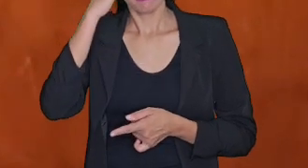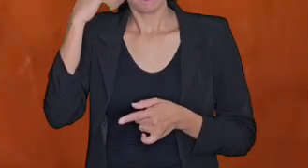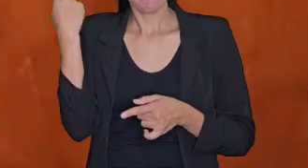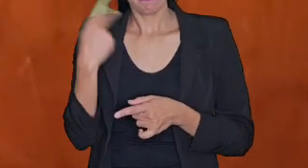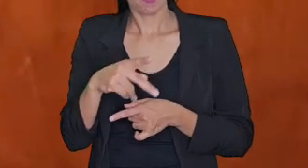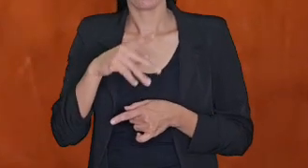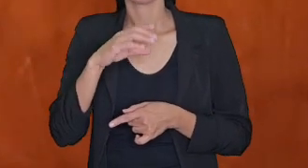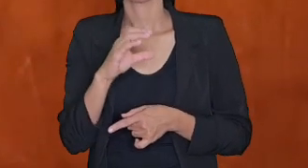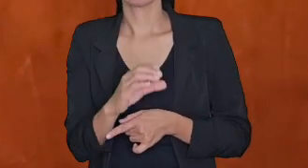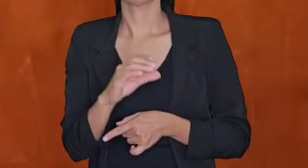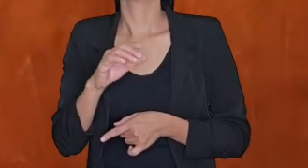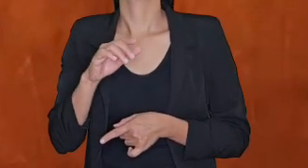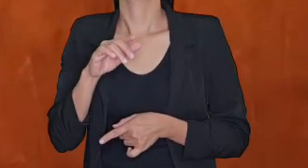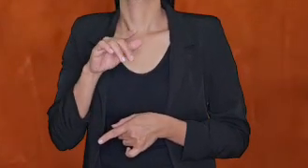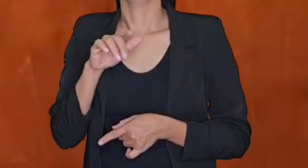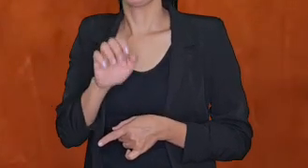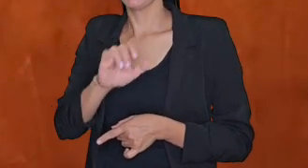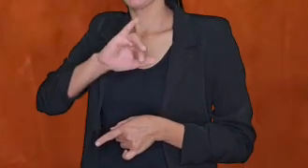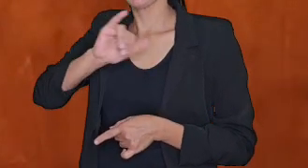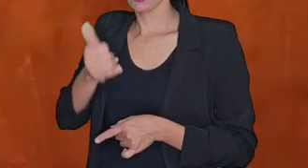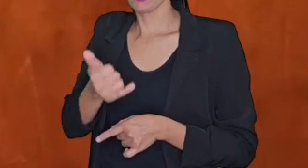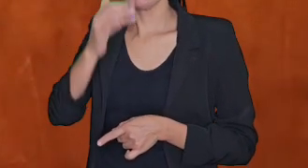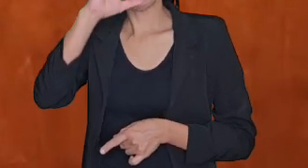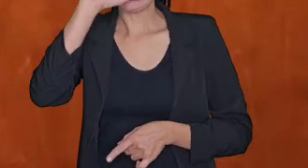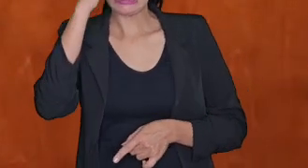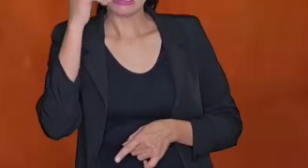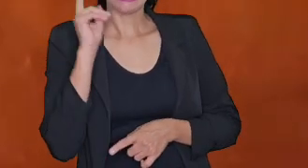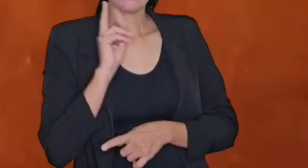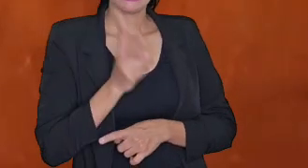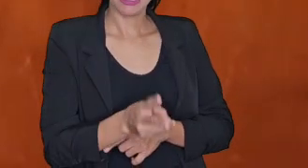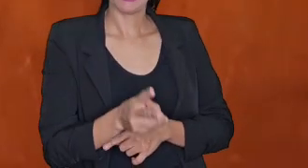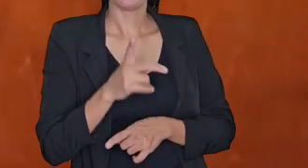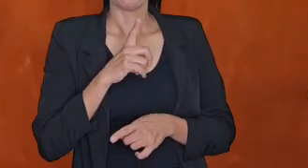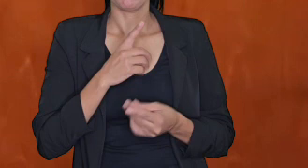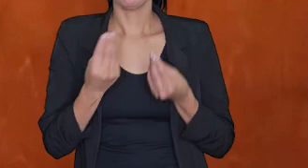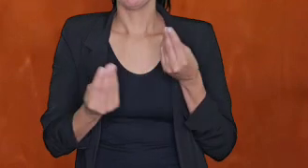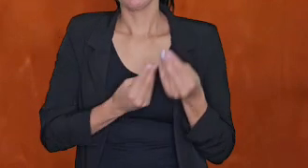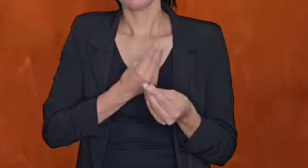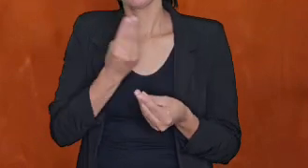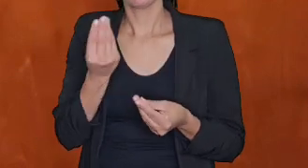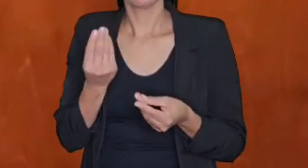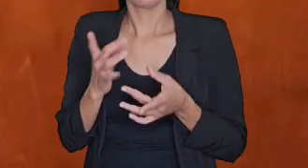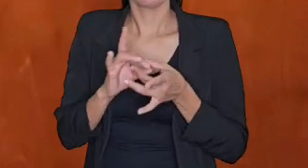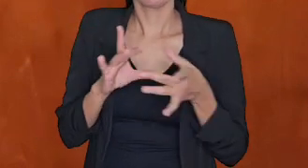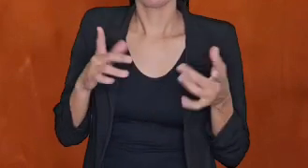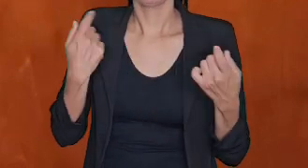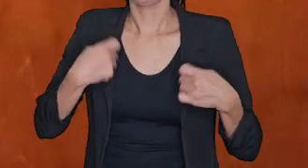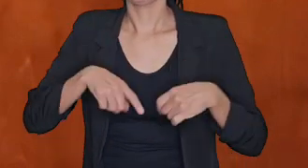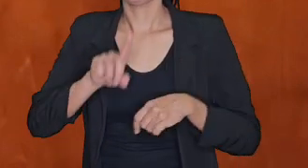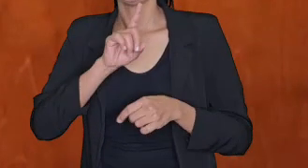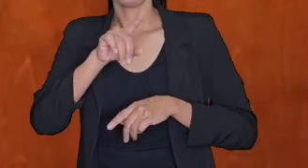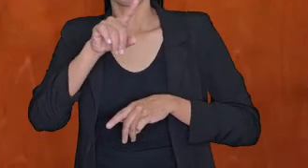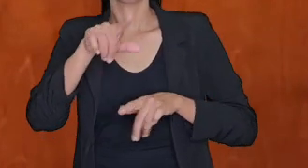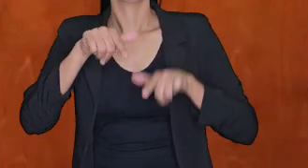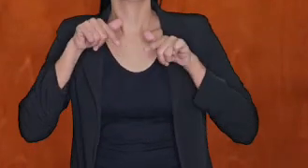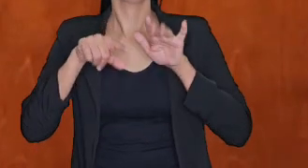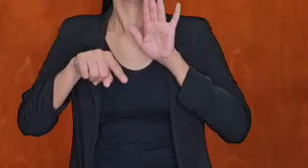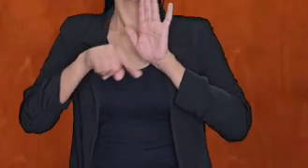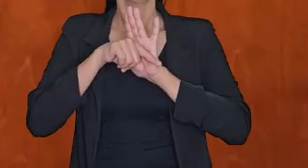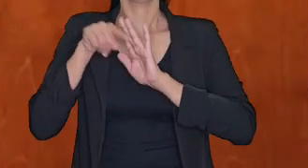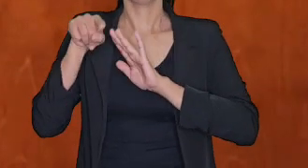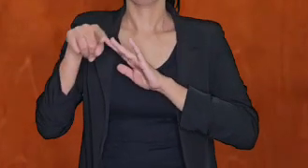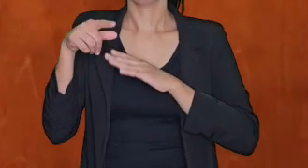quer, mesmo havendo o entendimento da Corregedoria nas decisões constantes